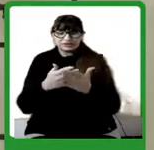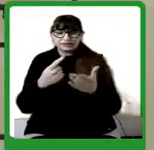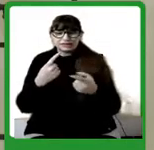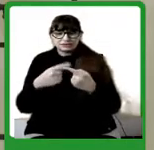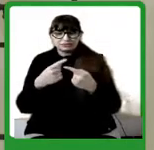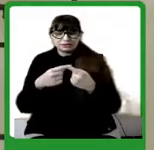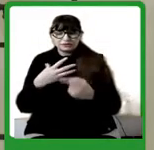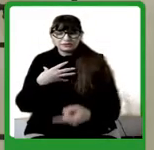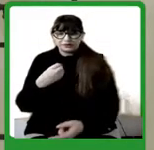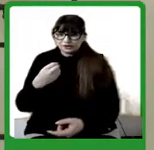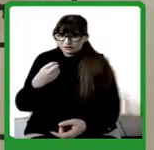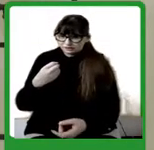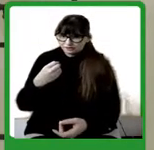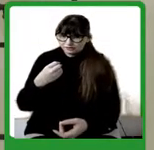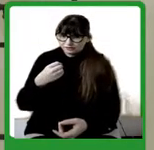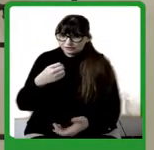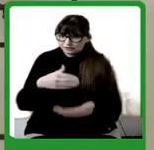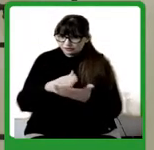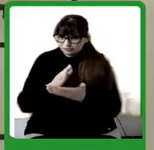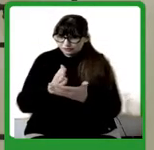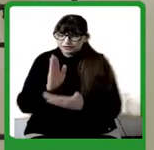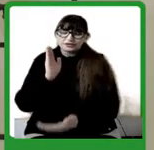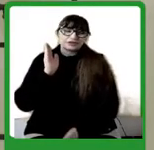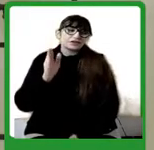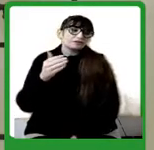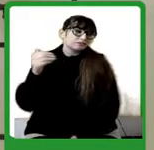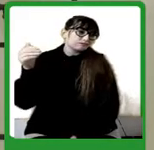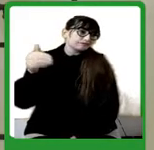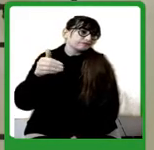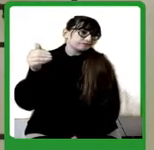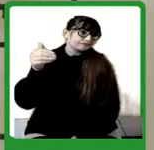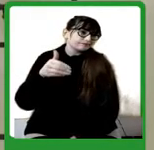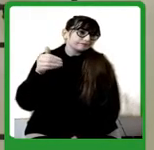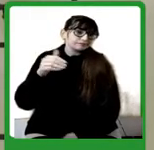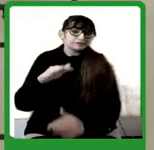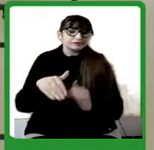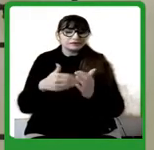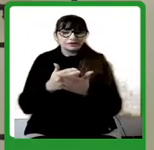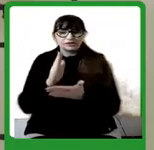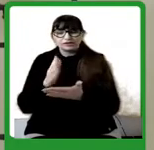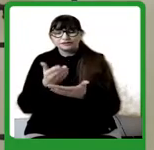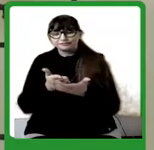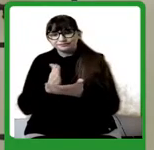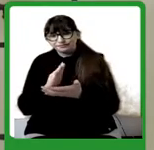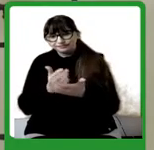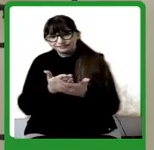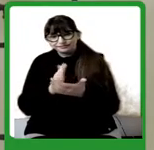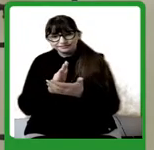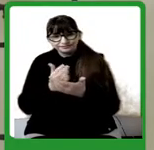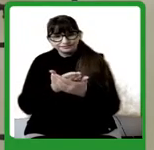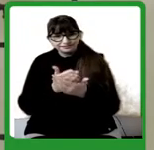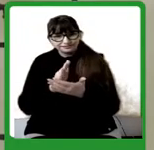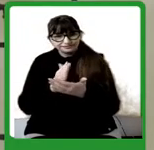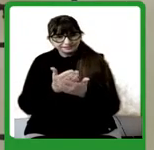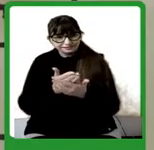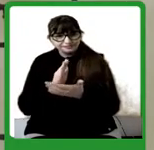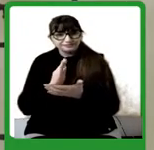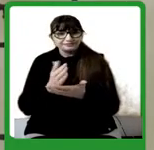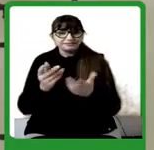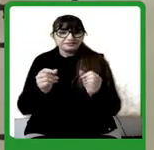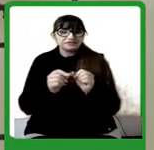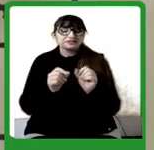alguma? Umas quantas vezes, gente. Umas quantas vezes. Aquilo lá, o que incomodava? O que incomodava? Mas fazer o que também?